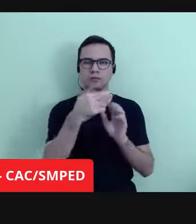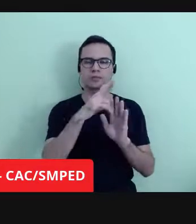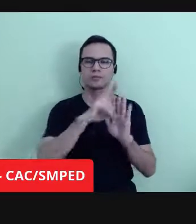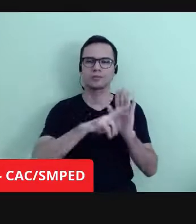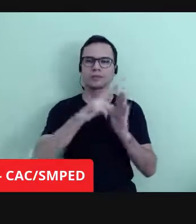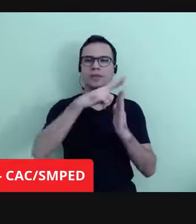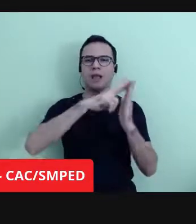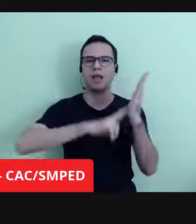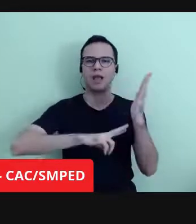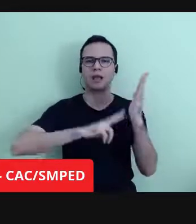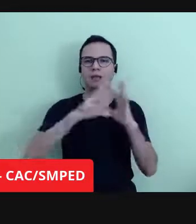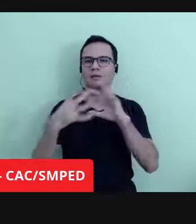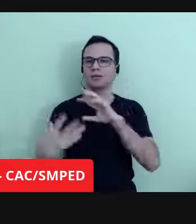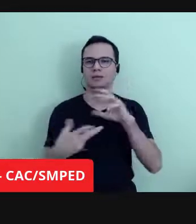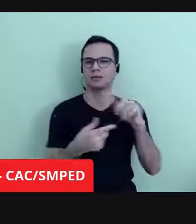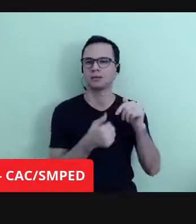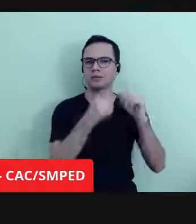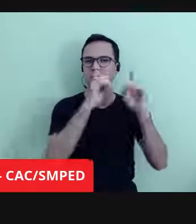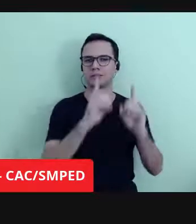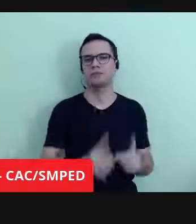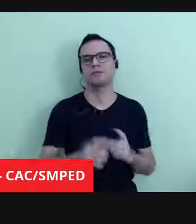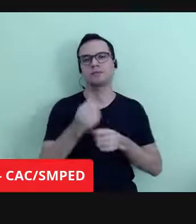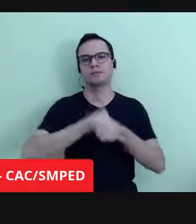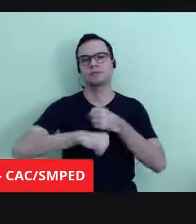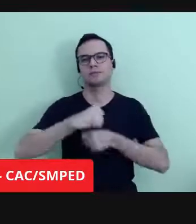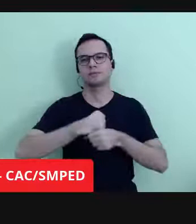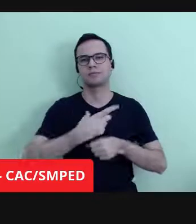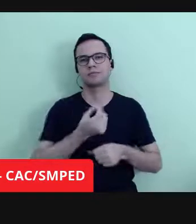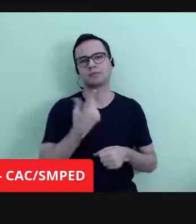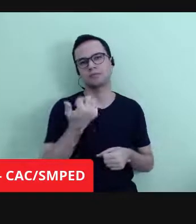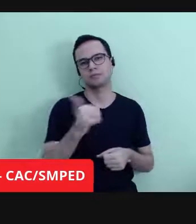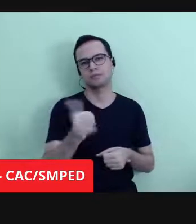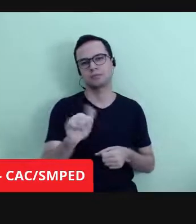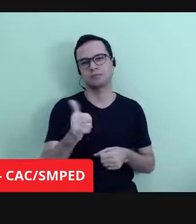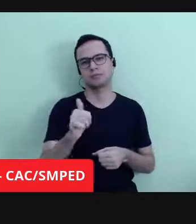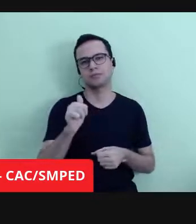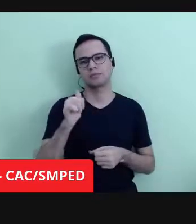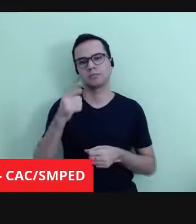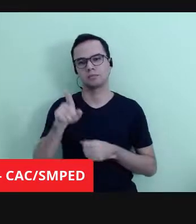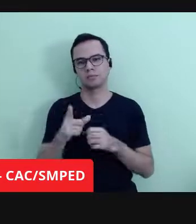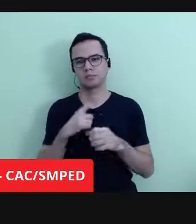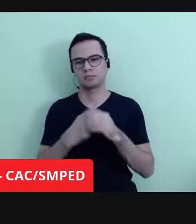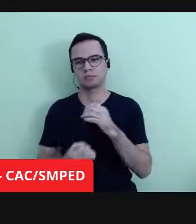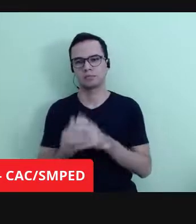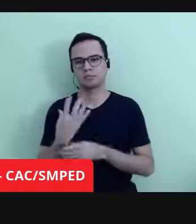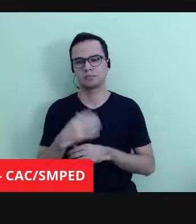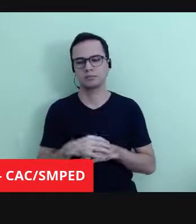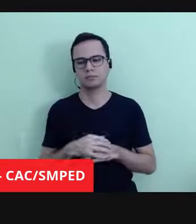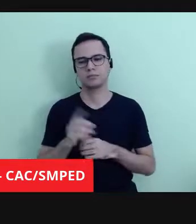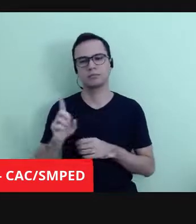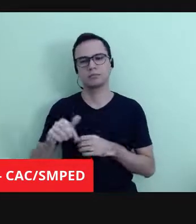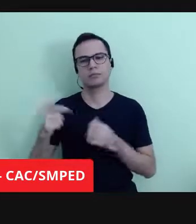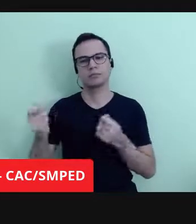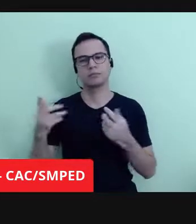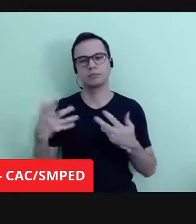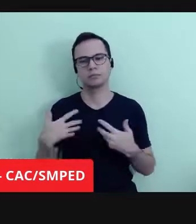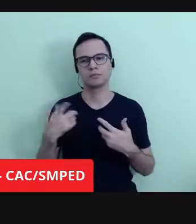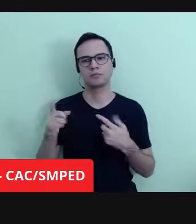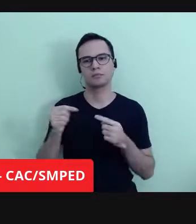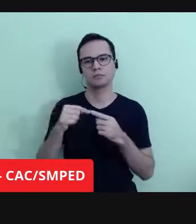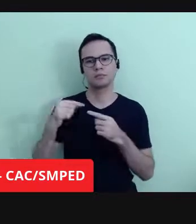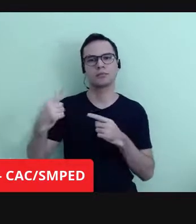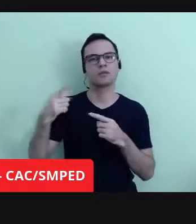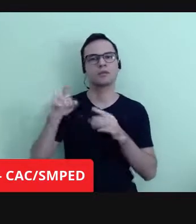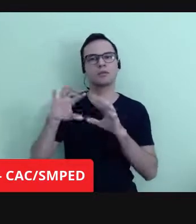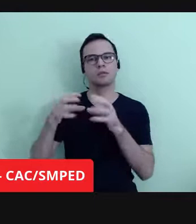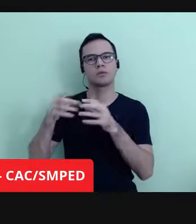sobre a Deficiência, que foi organizado em 2011, se não me engano, ele foi lançado em 2011, ele traz referenciais da Organização